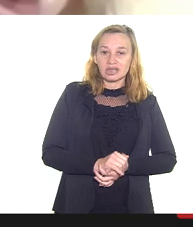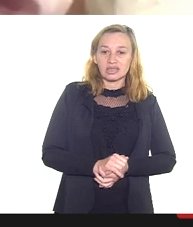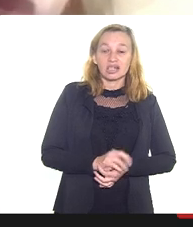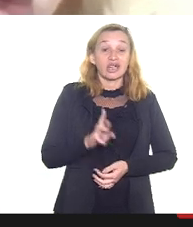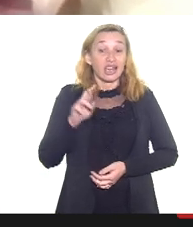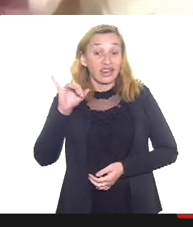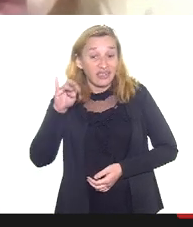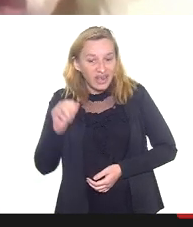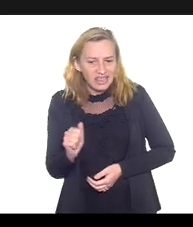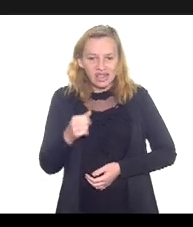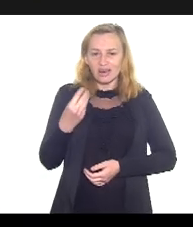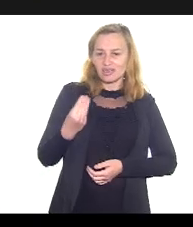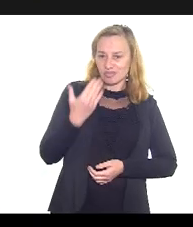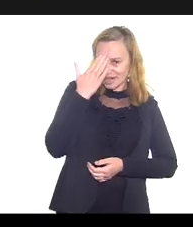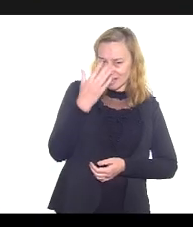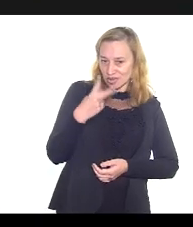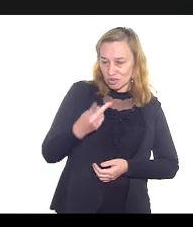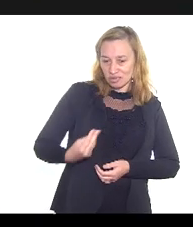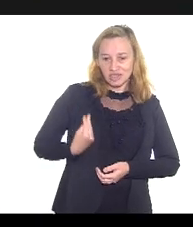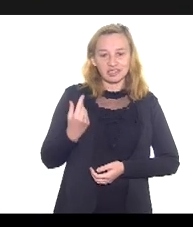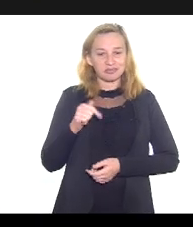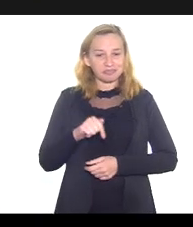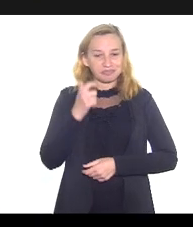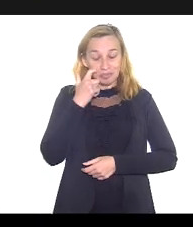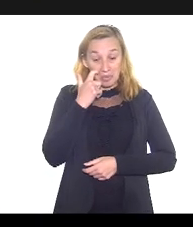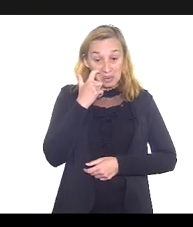Renata, obrigado pela presença.